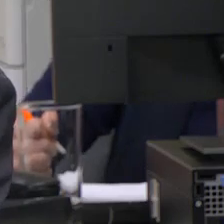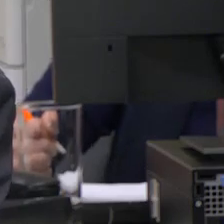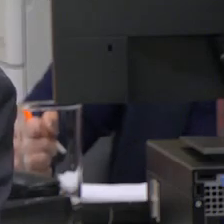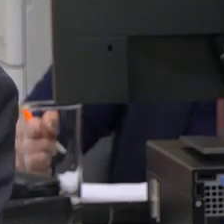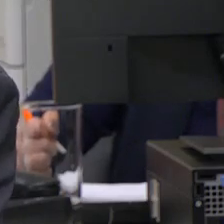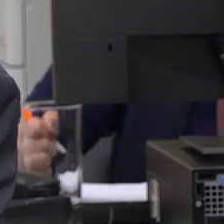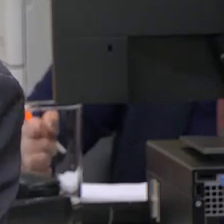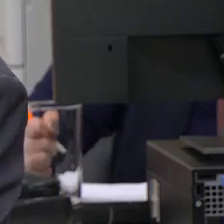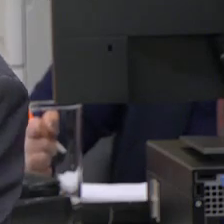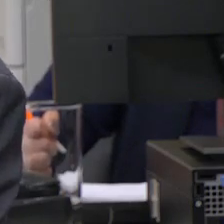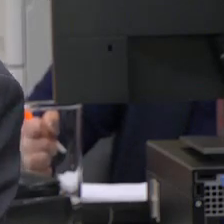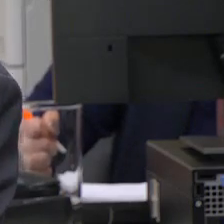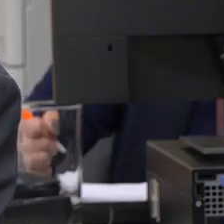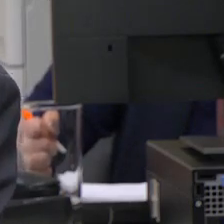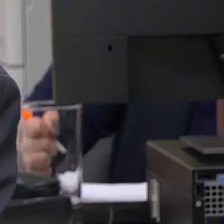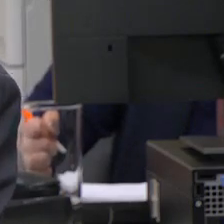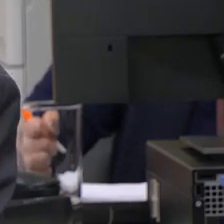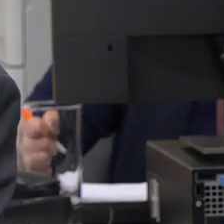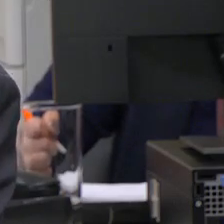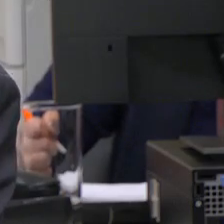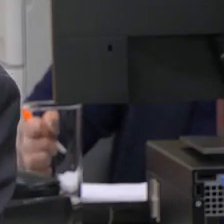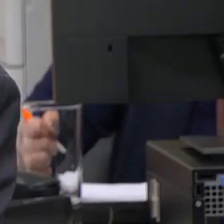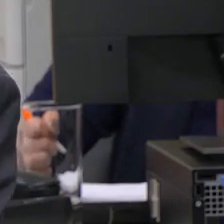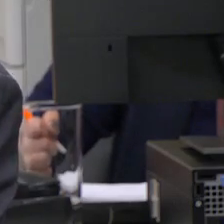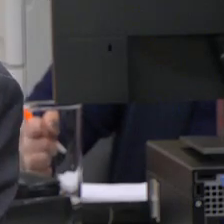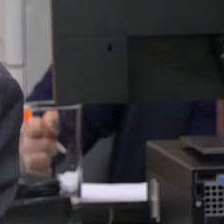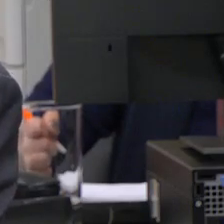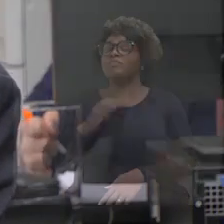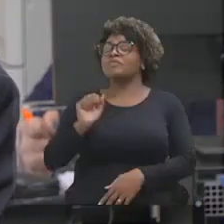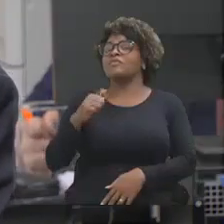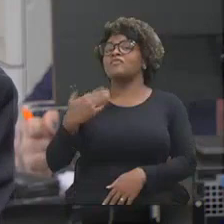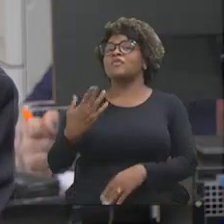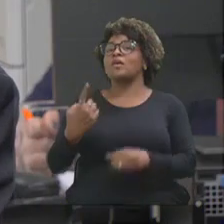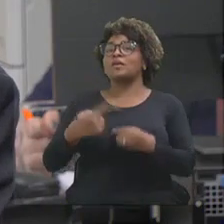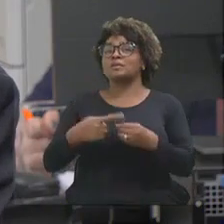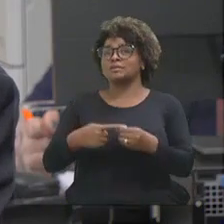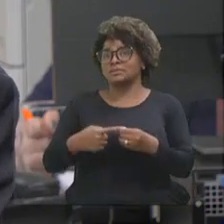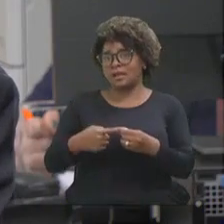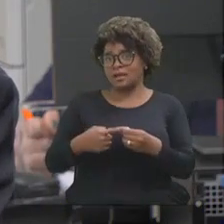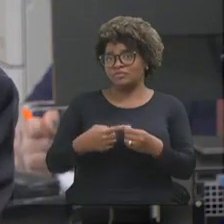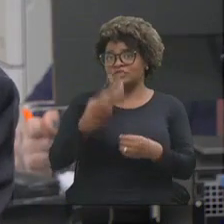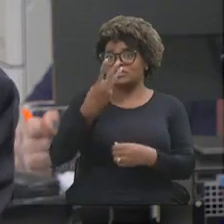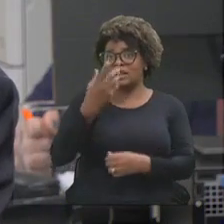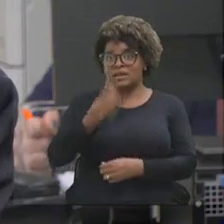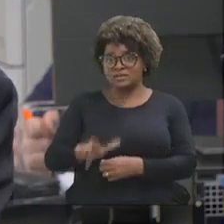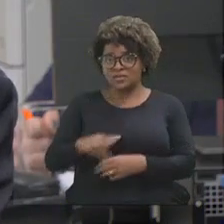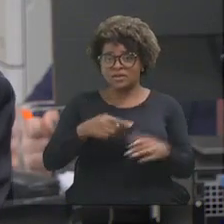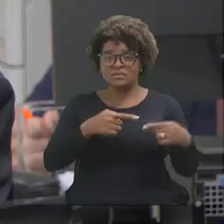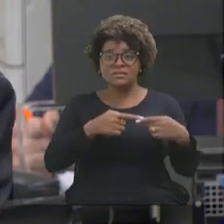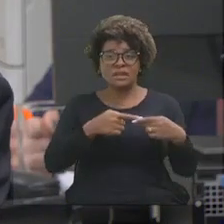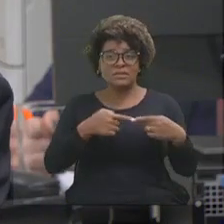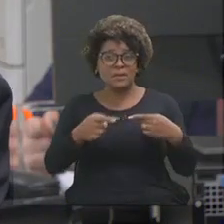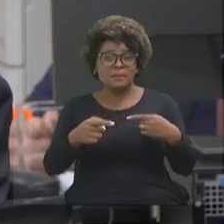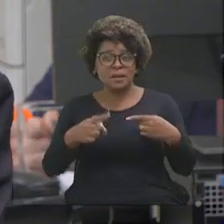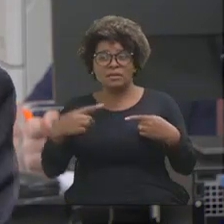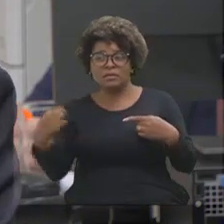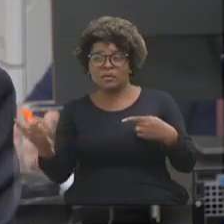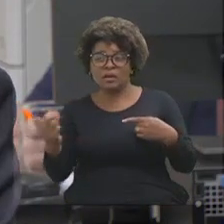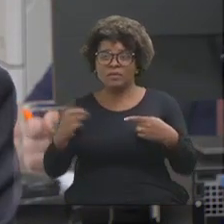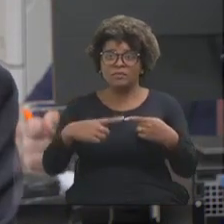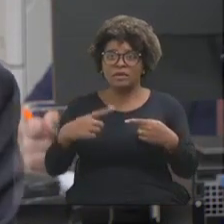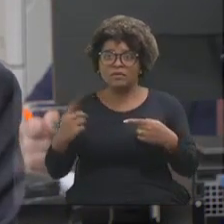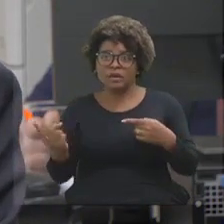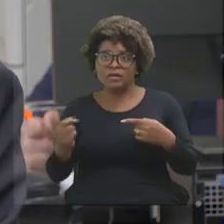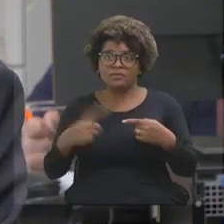paciente vive fora da cidade dele praticamente né três dias na semana esse vai e vem então quanto mais perto